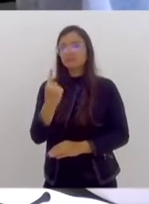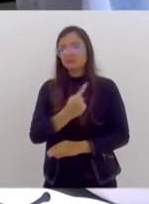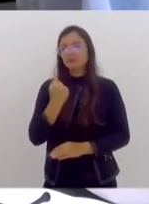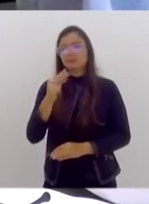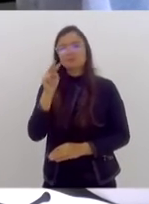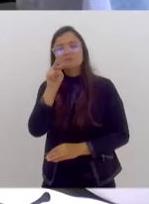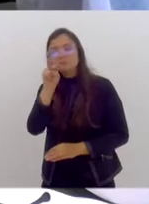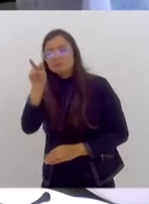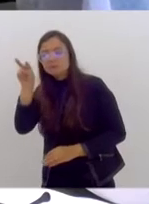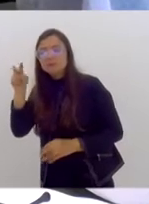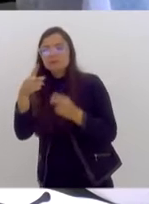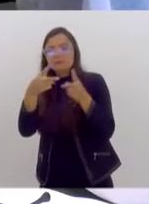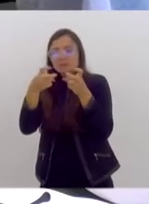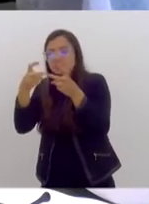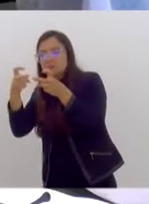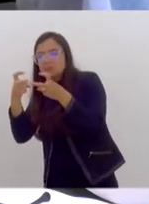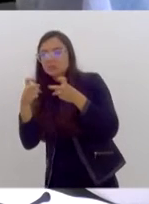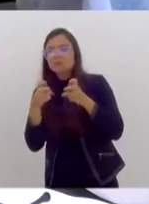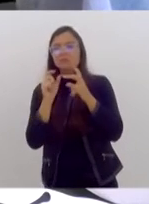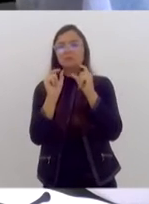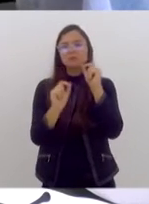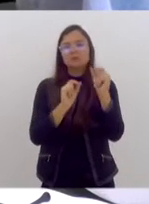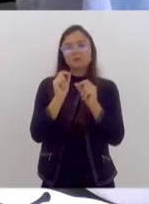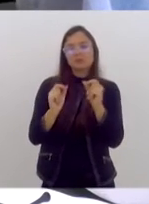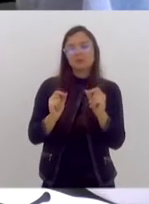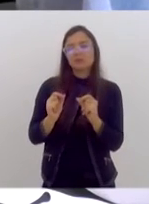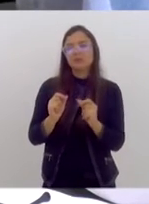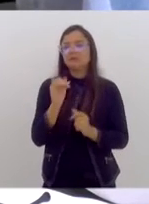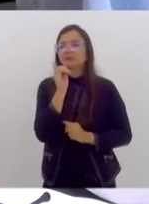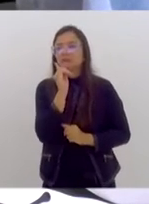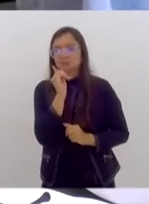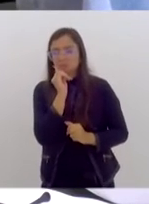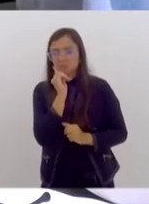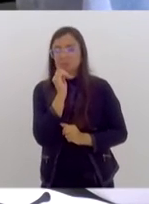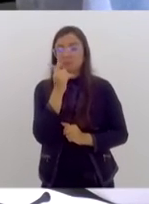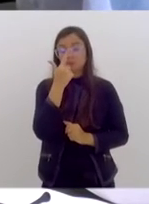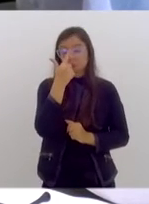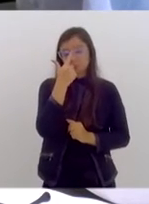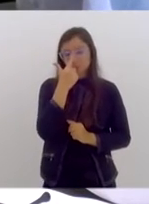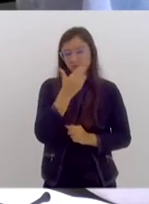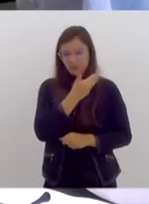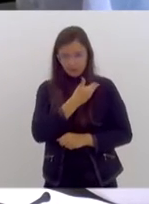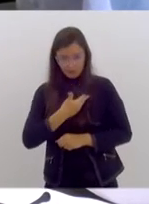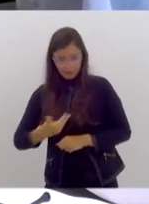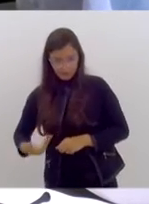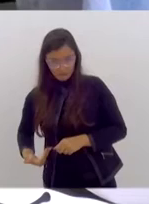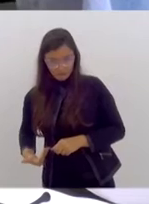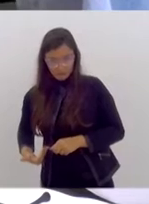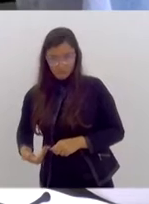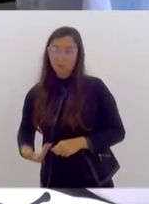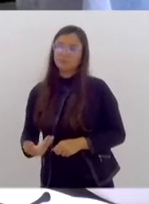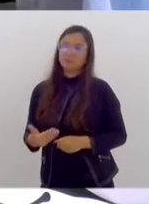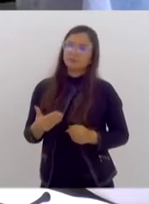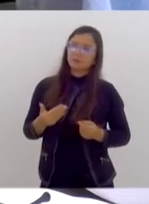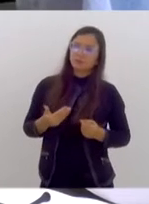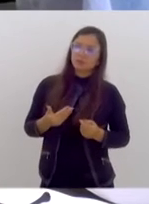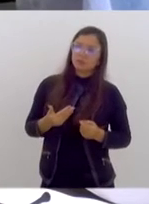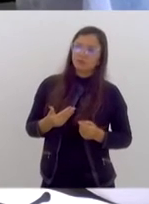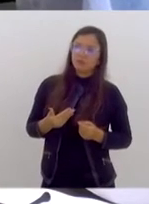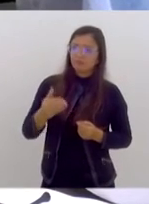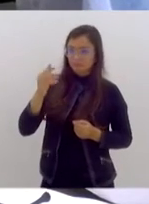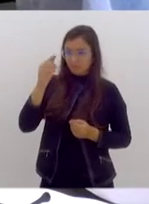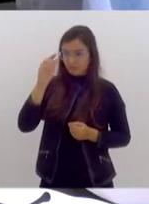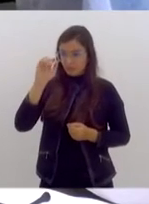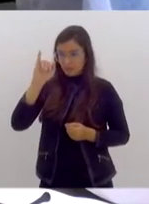na CPI que não tem como governo é continuar seguindo em relação a